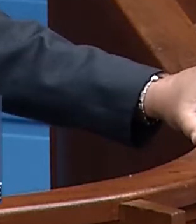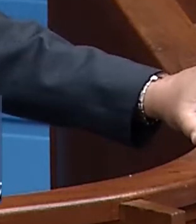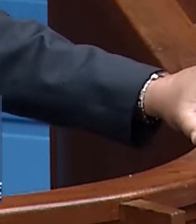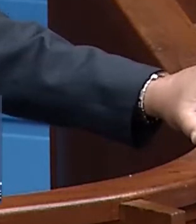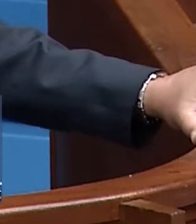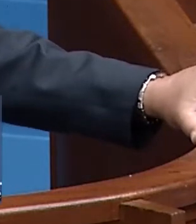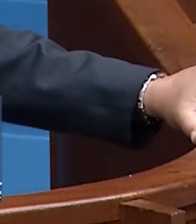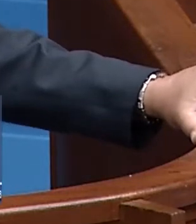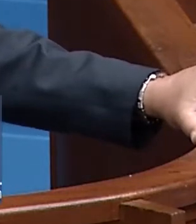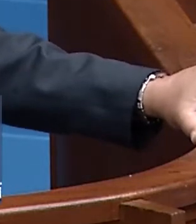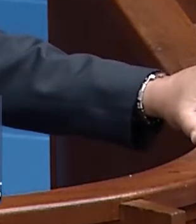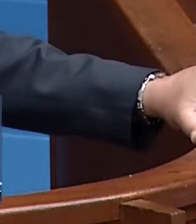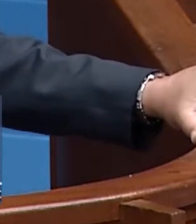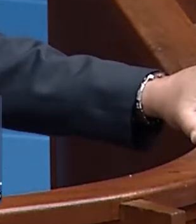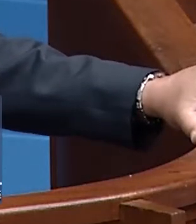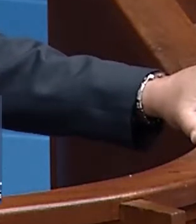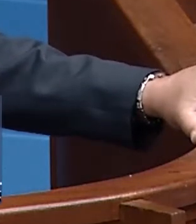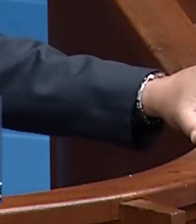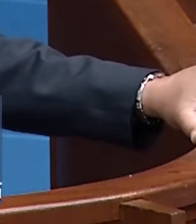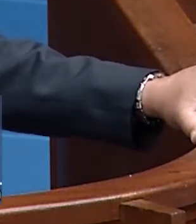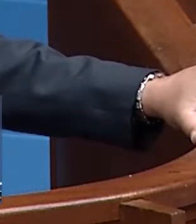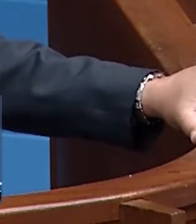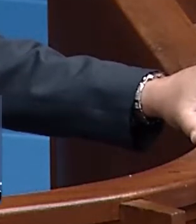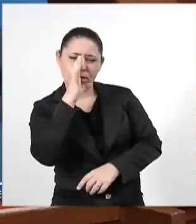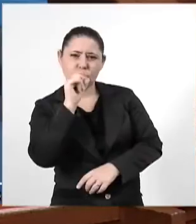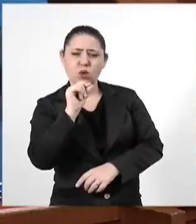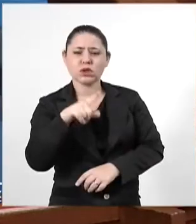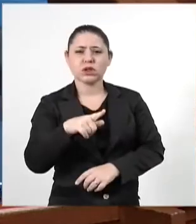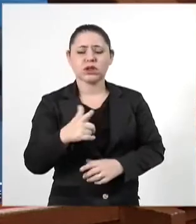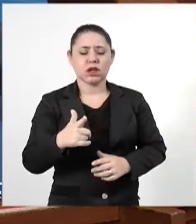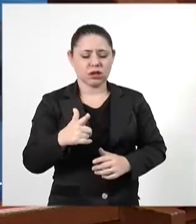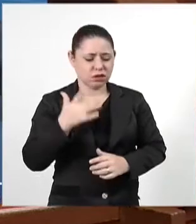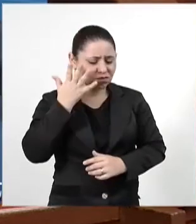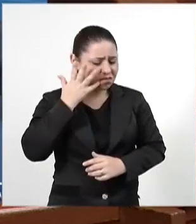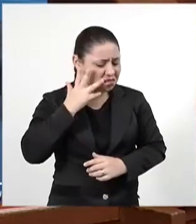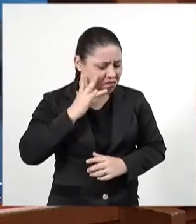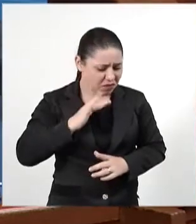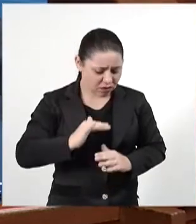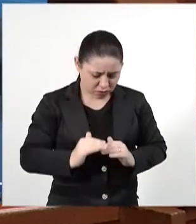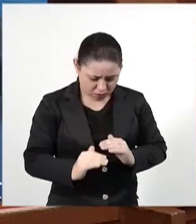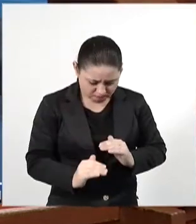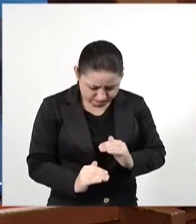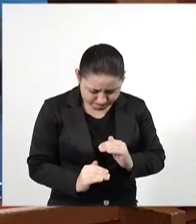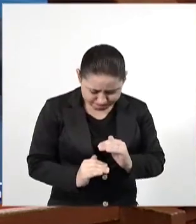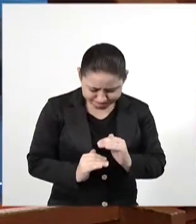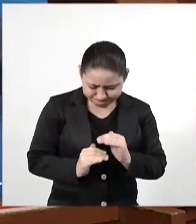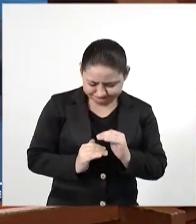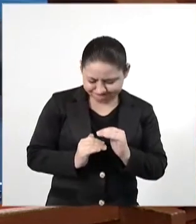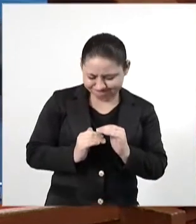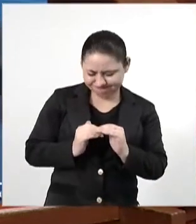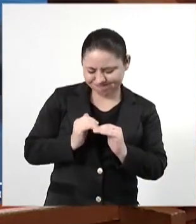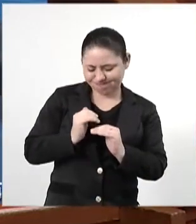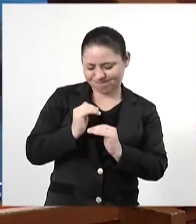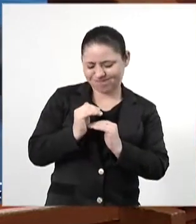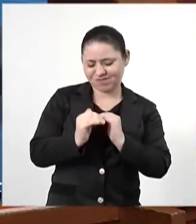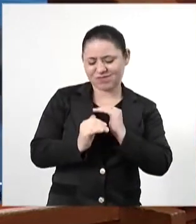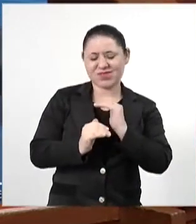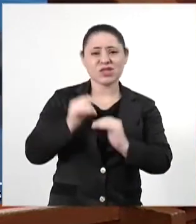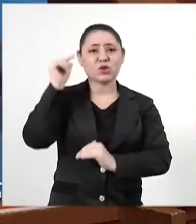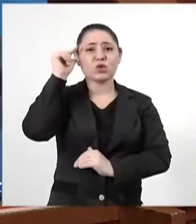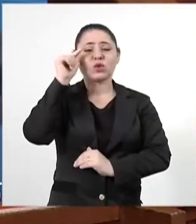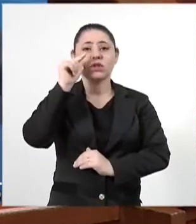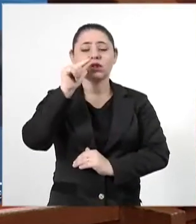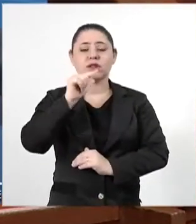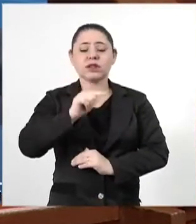aluno, e ela, ao observar aqueles pequenos avanços, ganha e